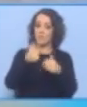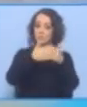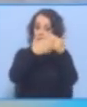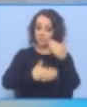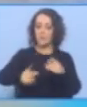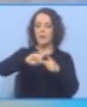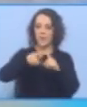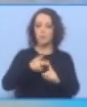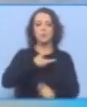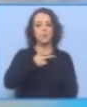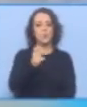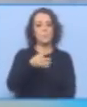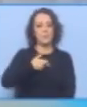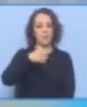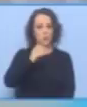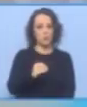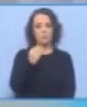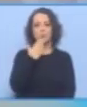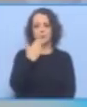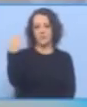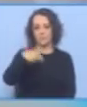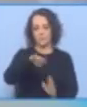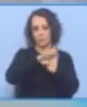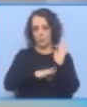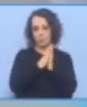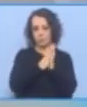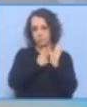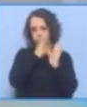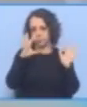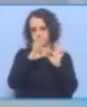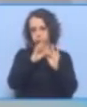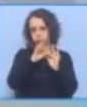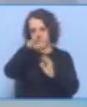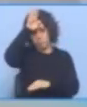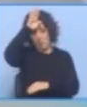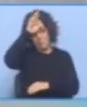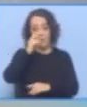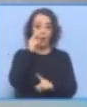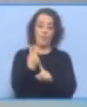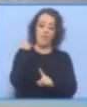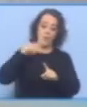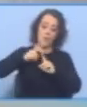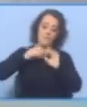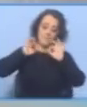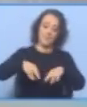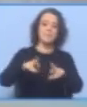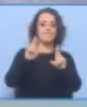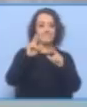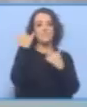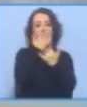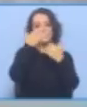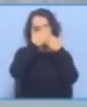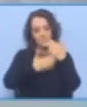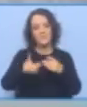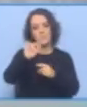começa. Dr. Pedro Vaz Pato, obrigado por ter estado aqui no programa Eclésia a apresentar a mensagem do Papa e a olhar o ano que termina. E felicidades para o ano de 2019. Também